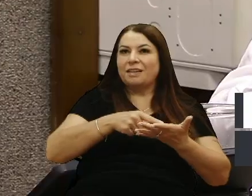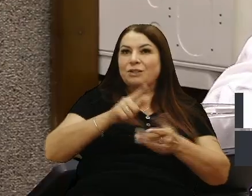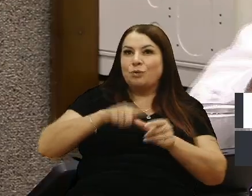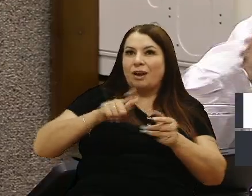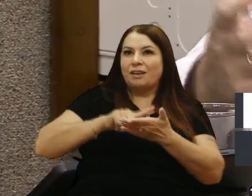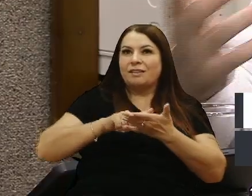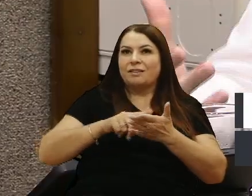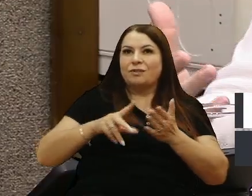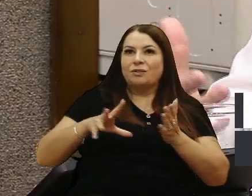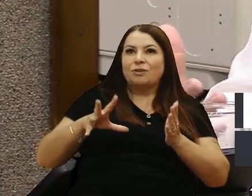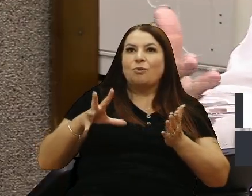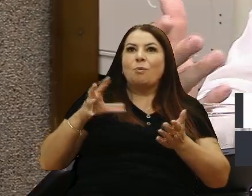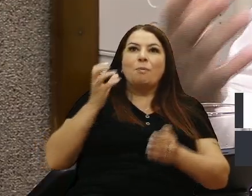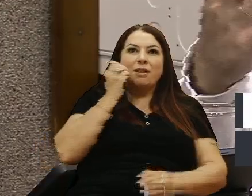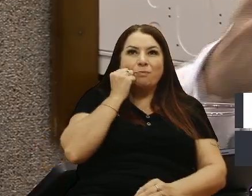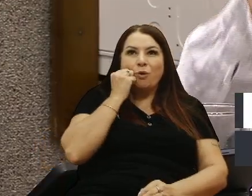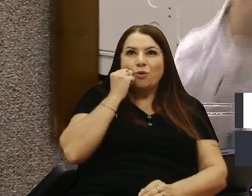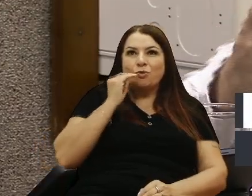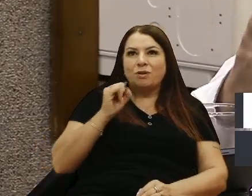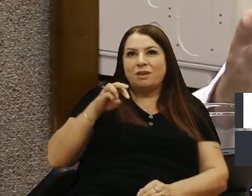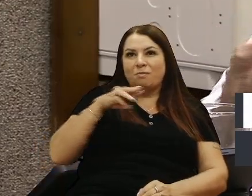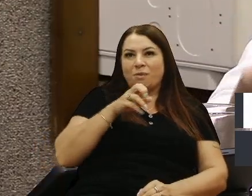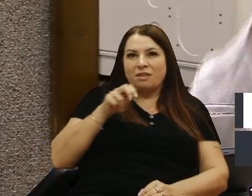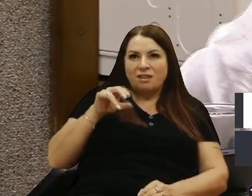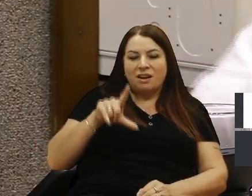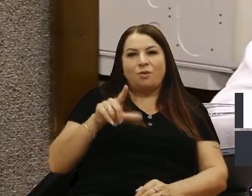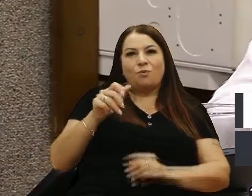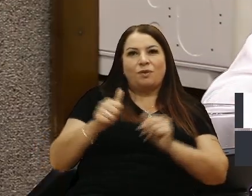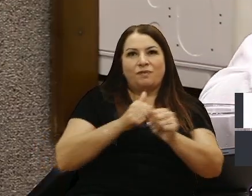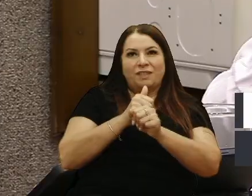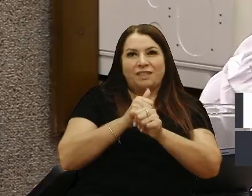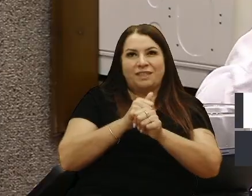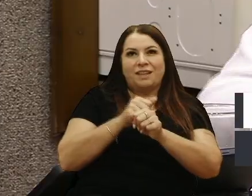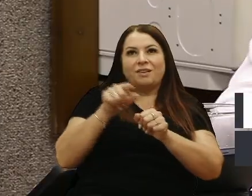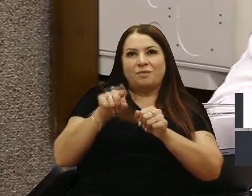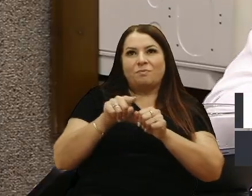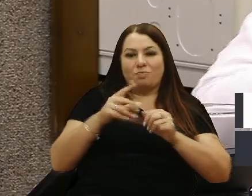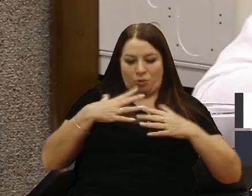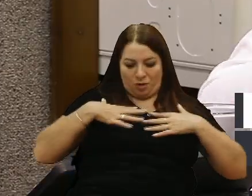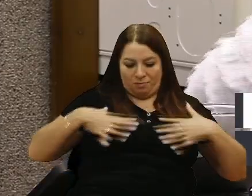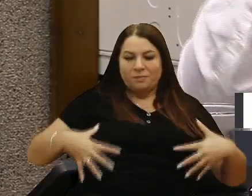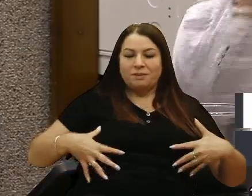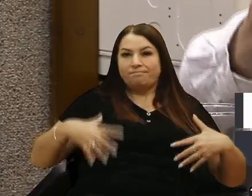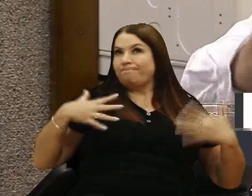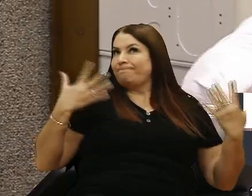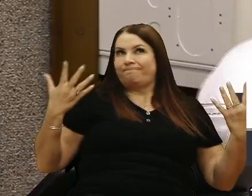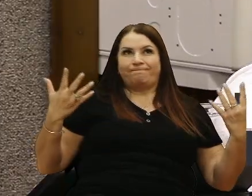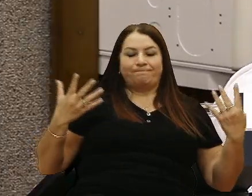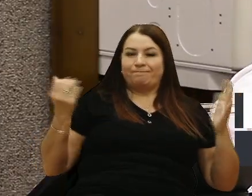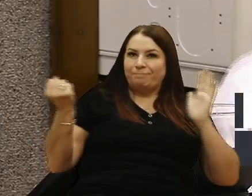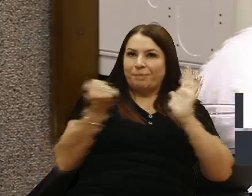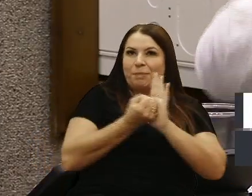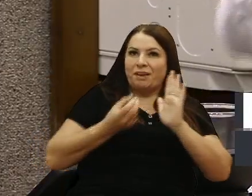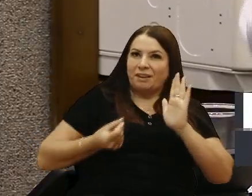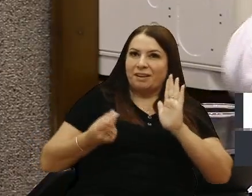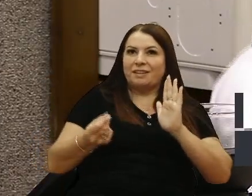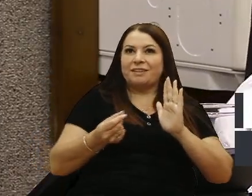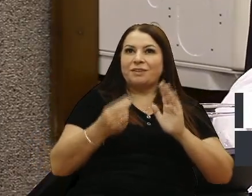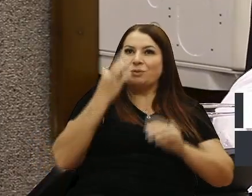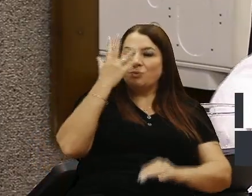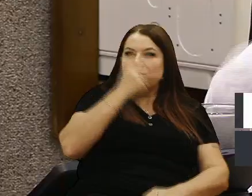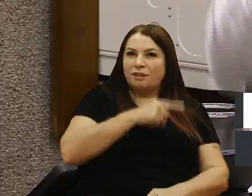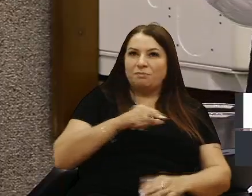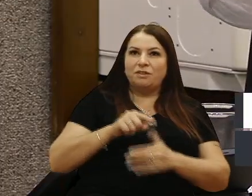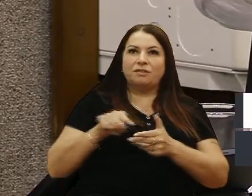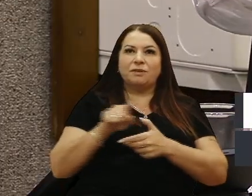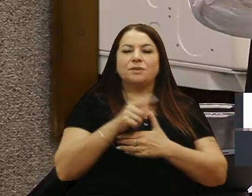um patrimônio imaterial dessa cidade. E o Revés da Caxias, colocar a caligrafia dele na camiseta, para mim é algo tão marcante, vereadora Marisol, é tão bonito.